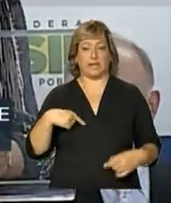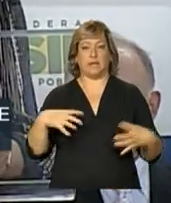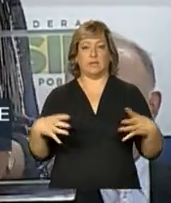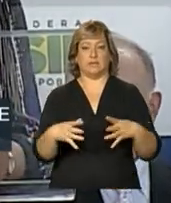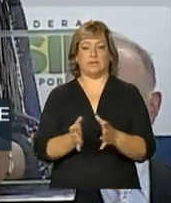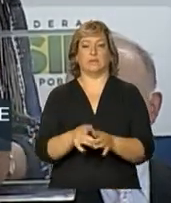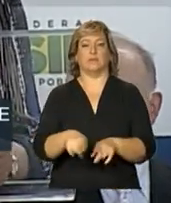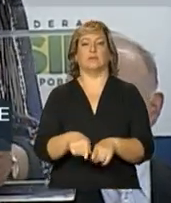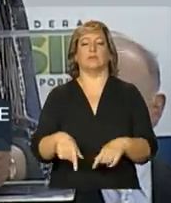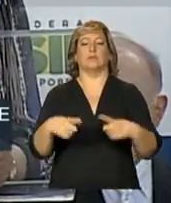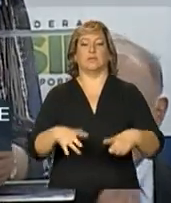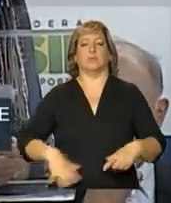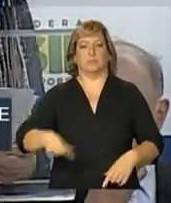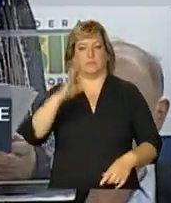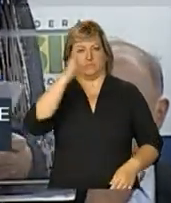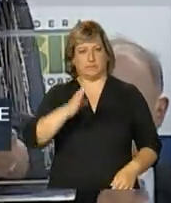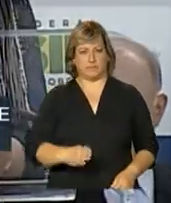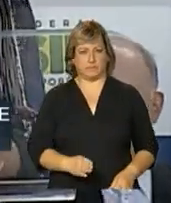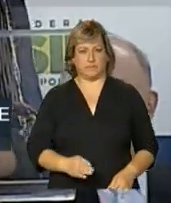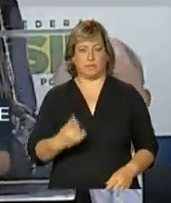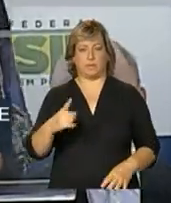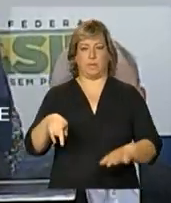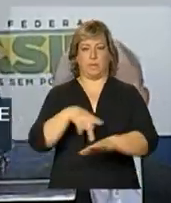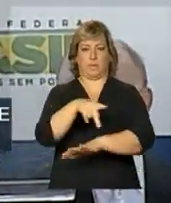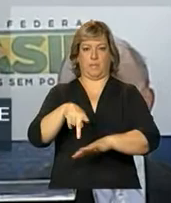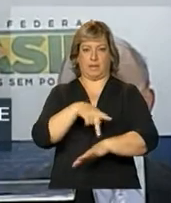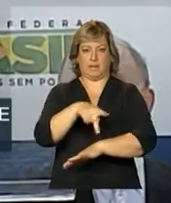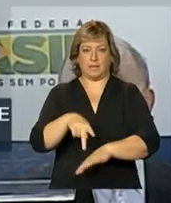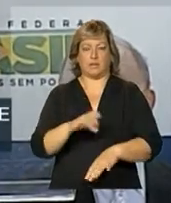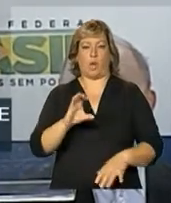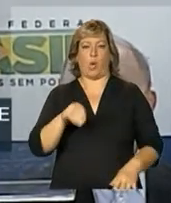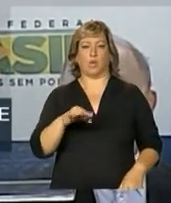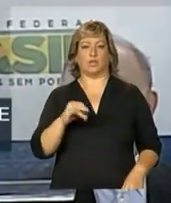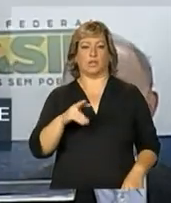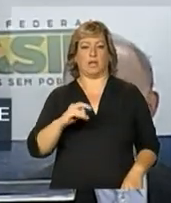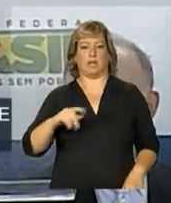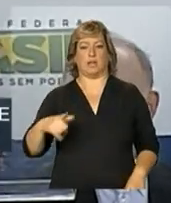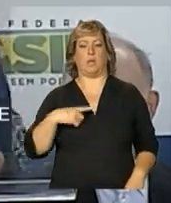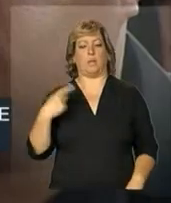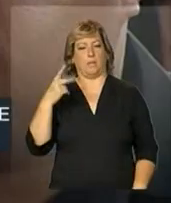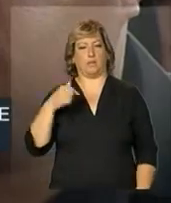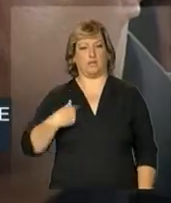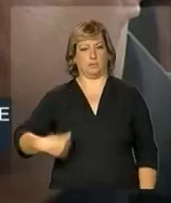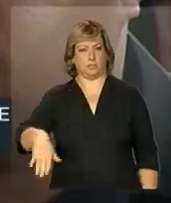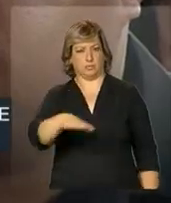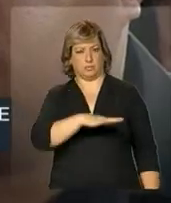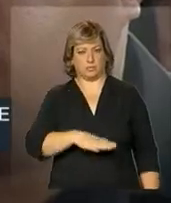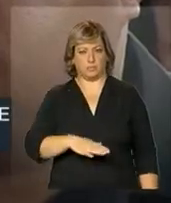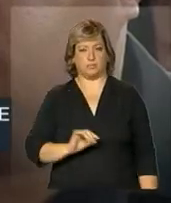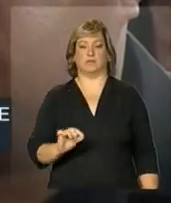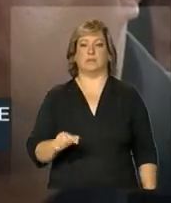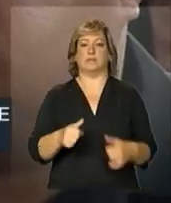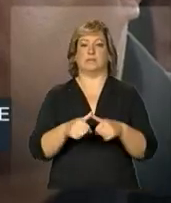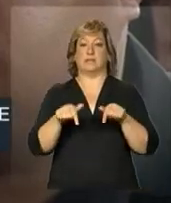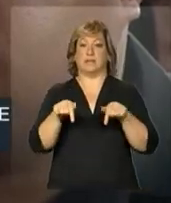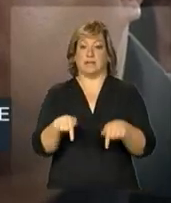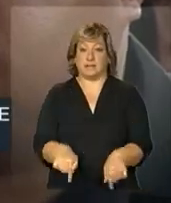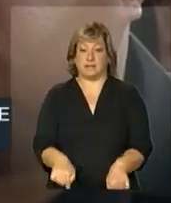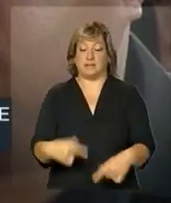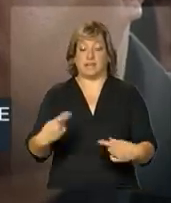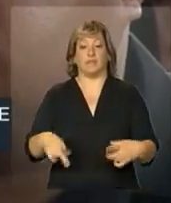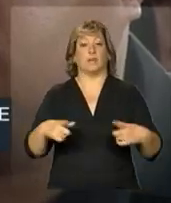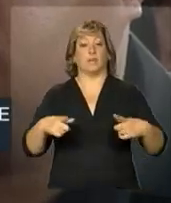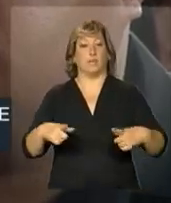país Continental como o nosso dispor aqui nessa região neste lugar e